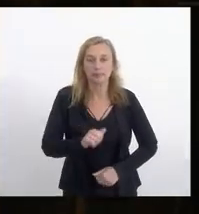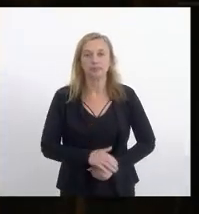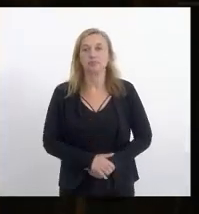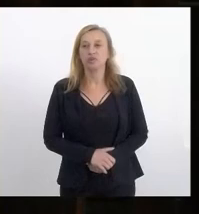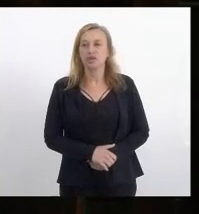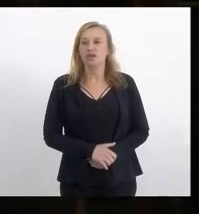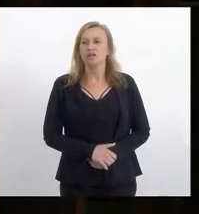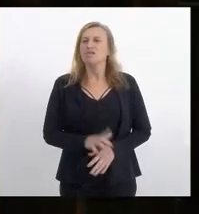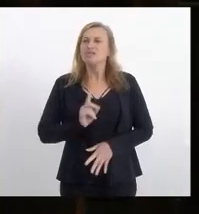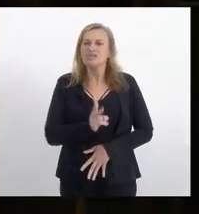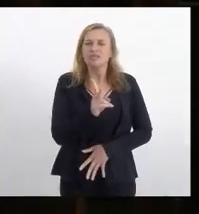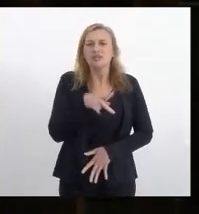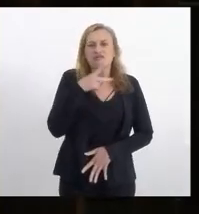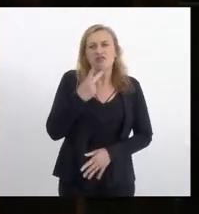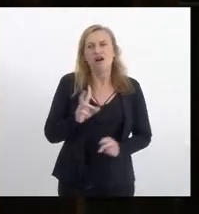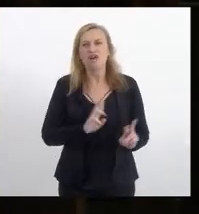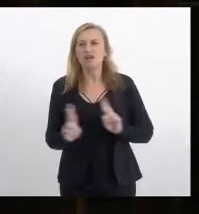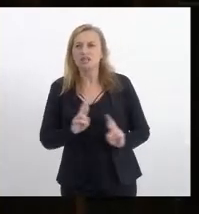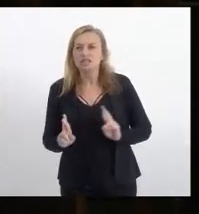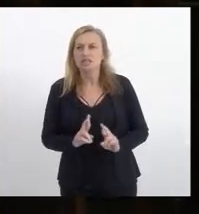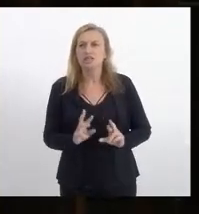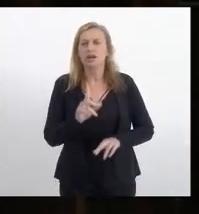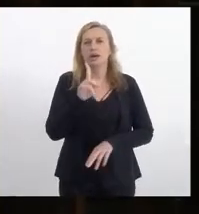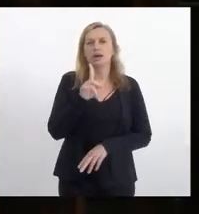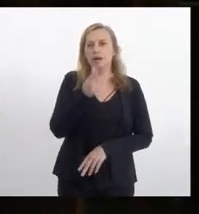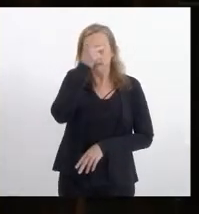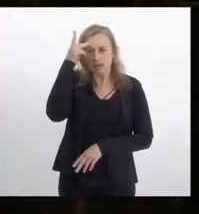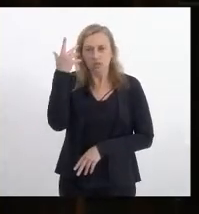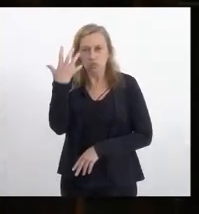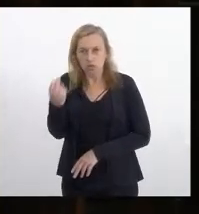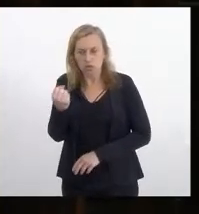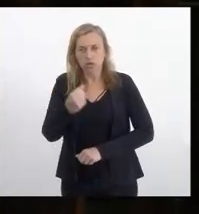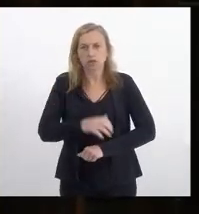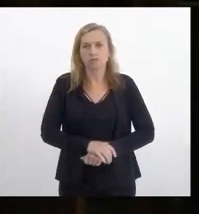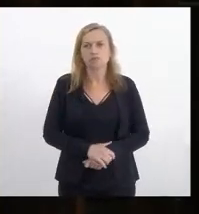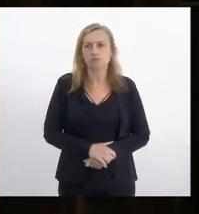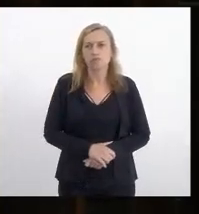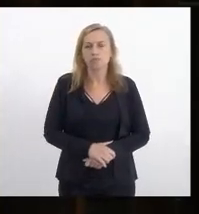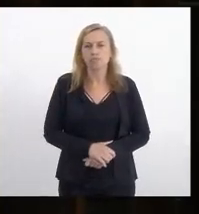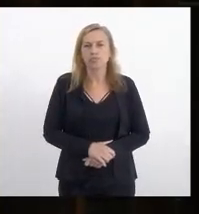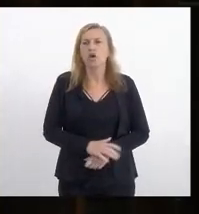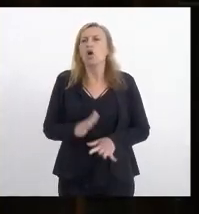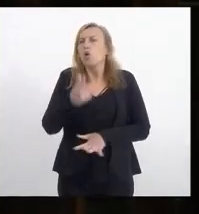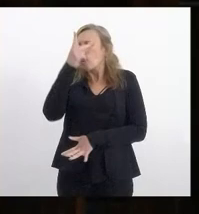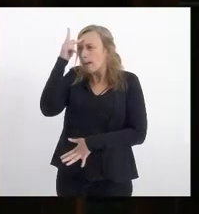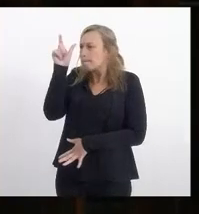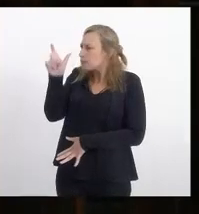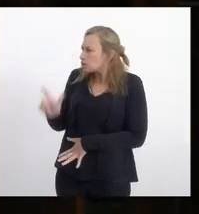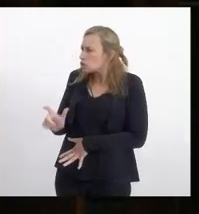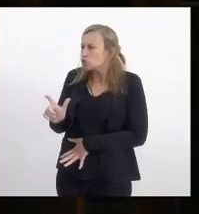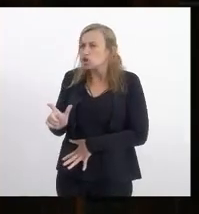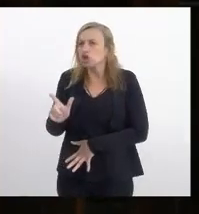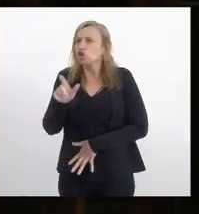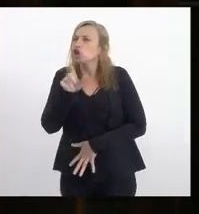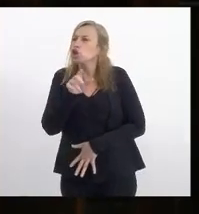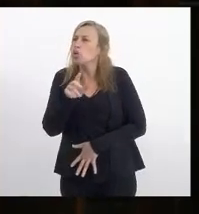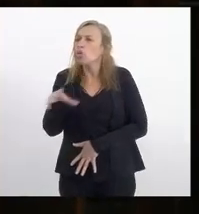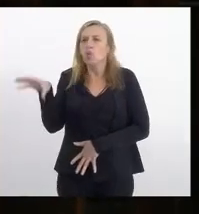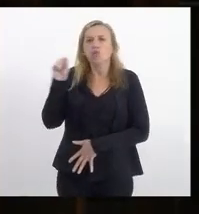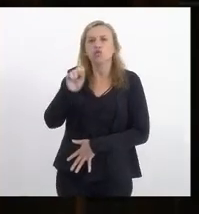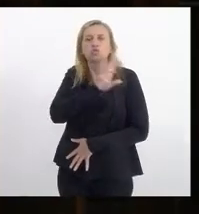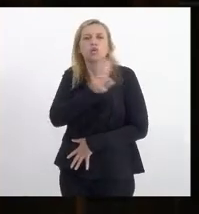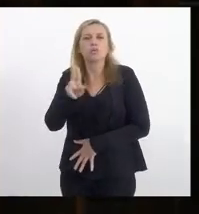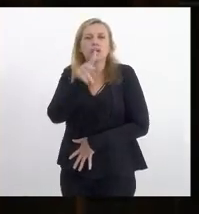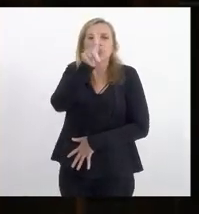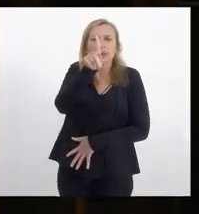eu sempre falo com relação à situação das pensionistas então quando a pessoa escuta o nome pensionista